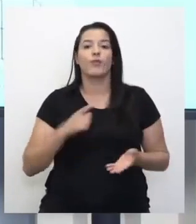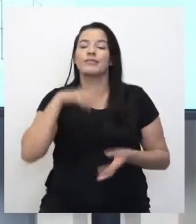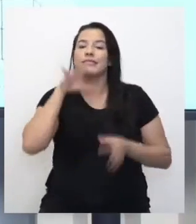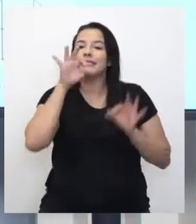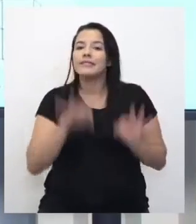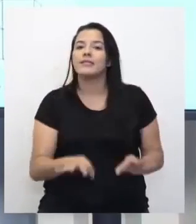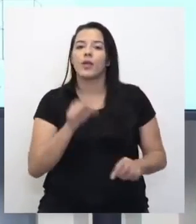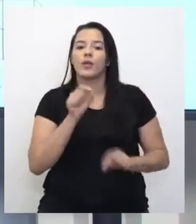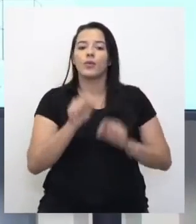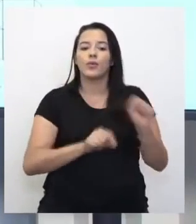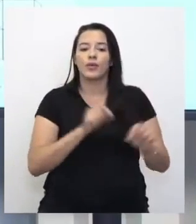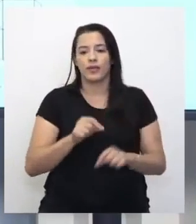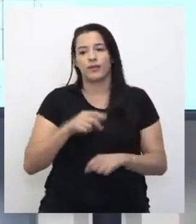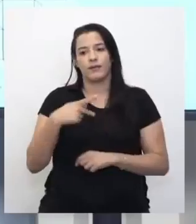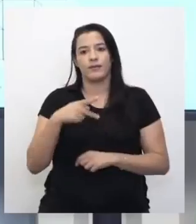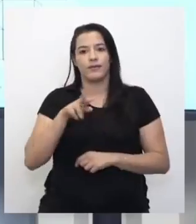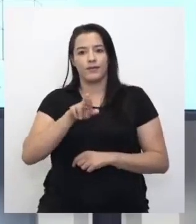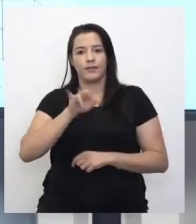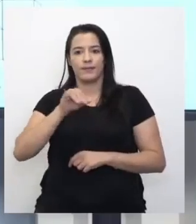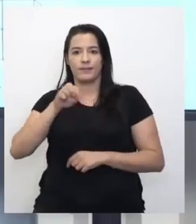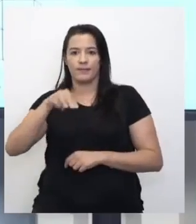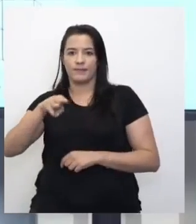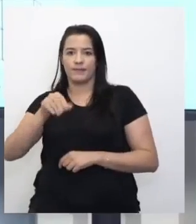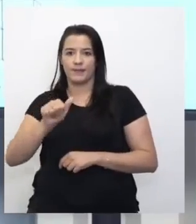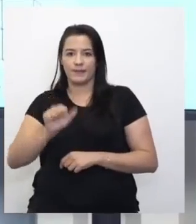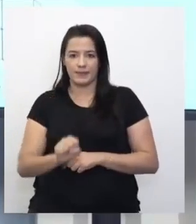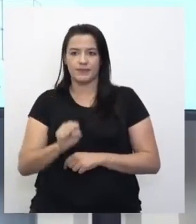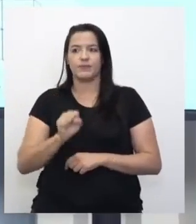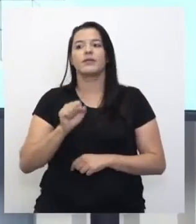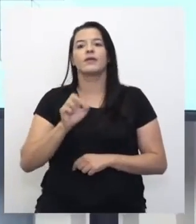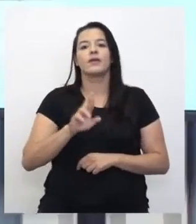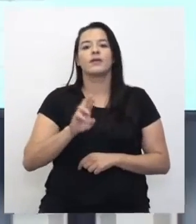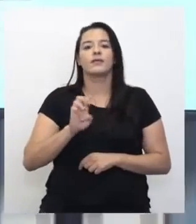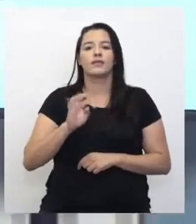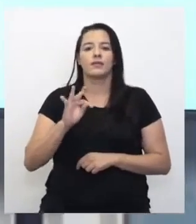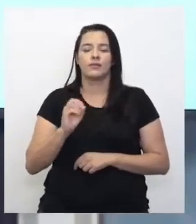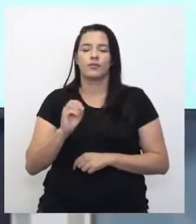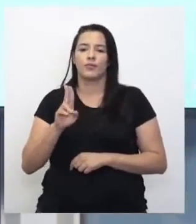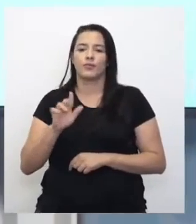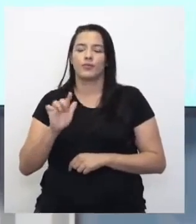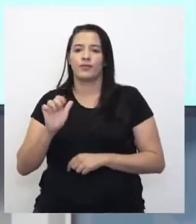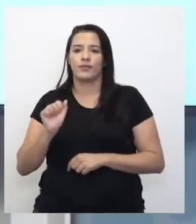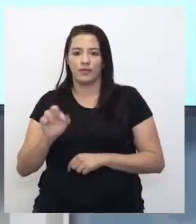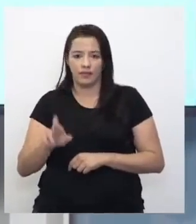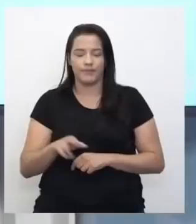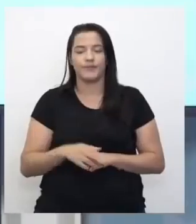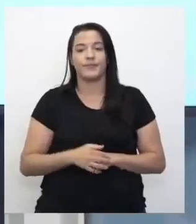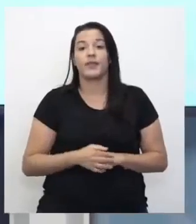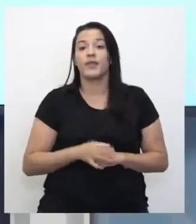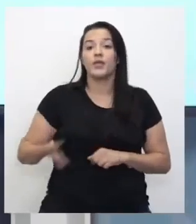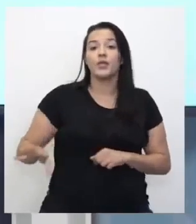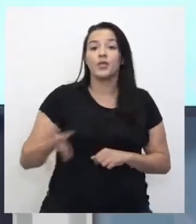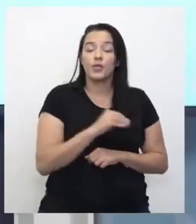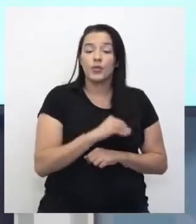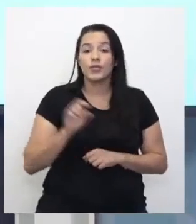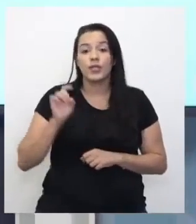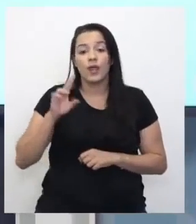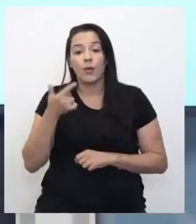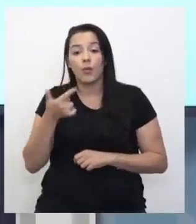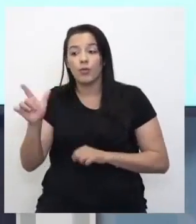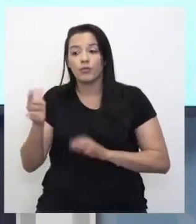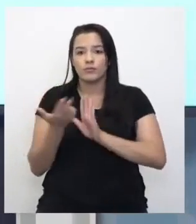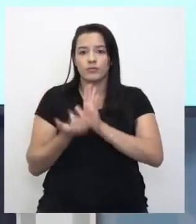nós temos um prisma de base retangular. Nesta outra figura, nós temos